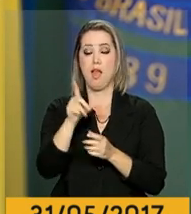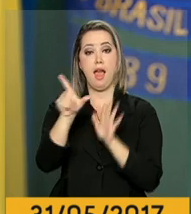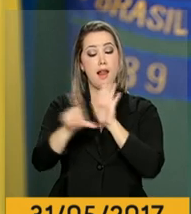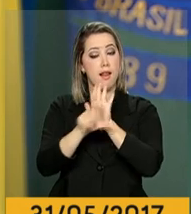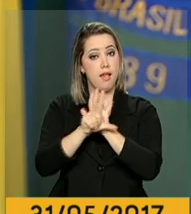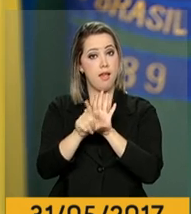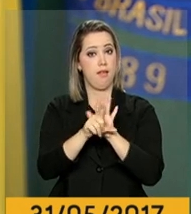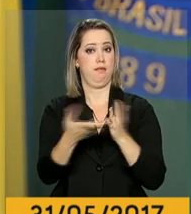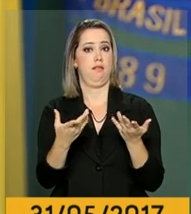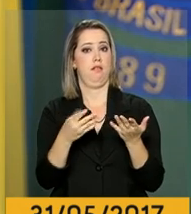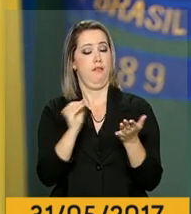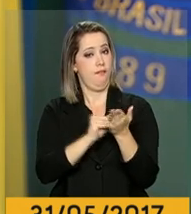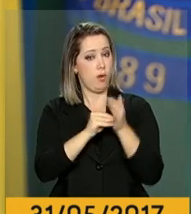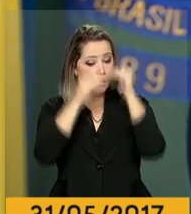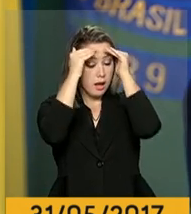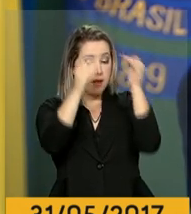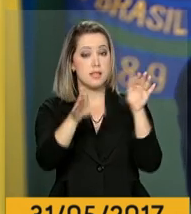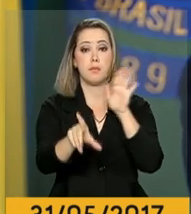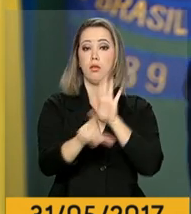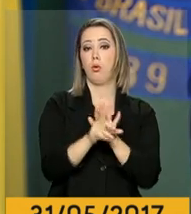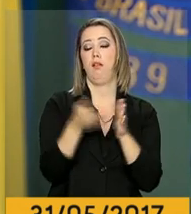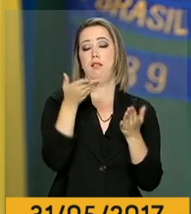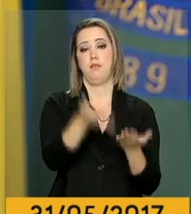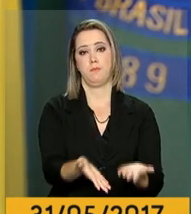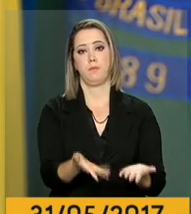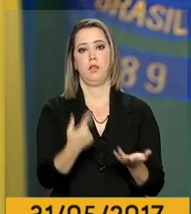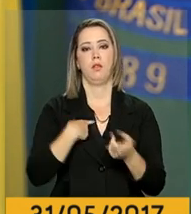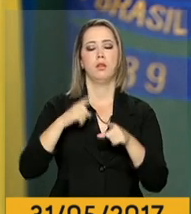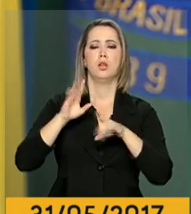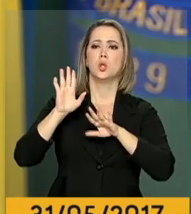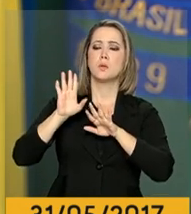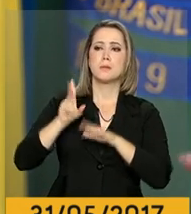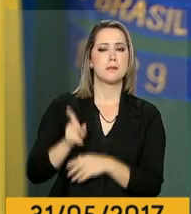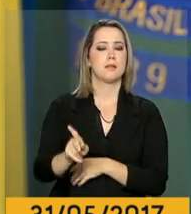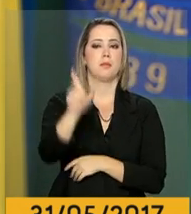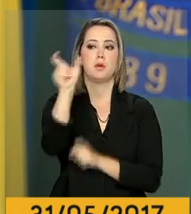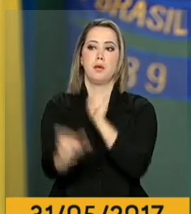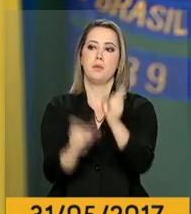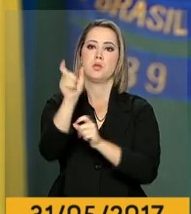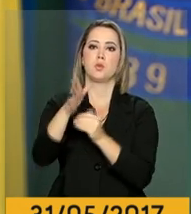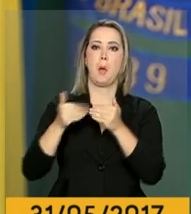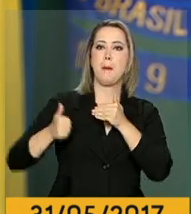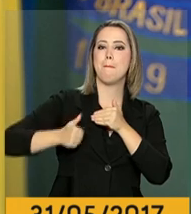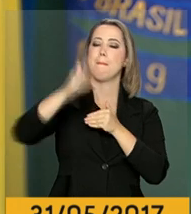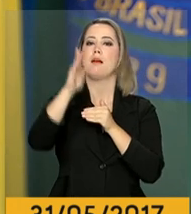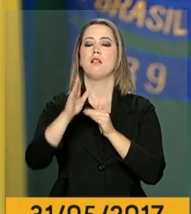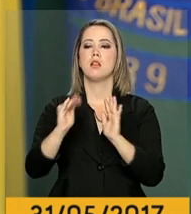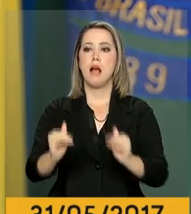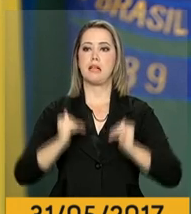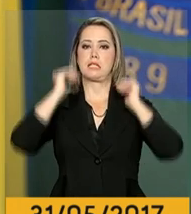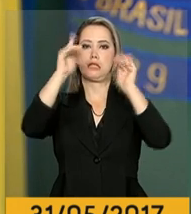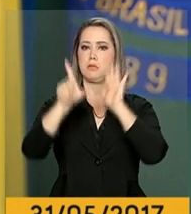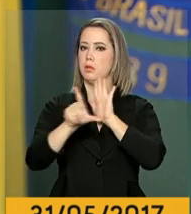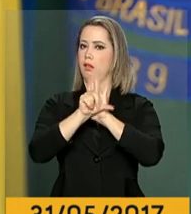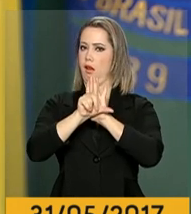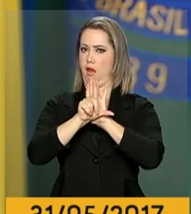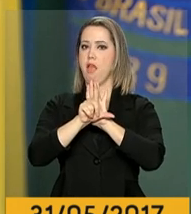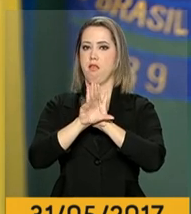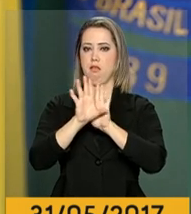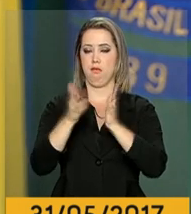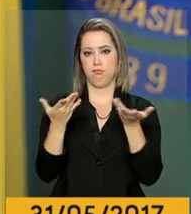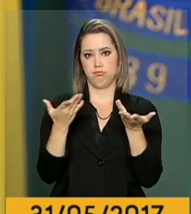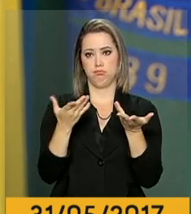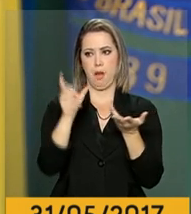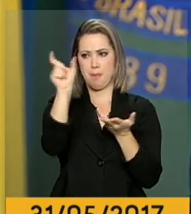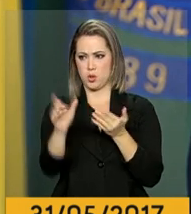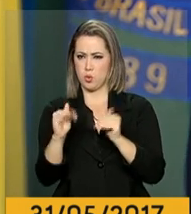abusa da autoridade. Toda vez que alguém ultrapassa os limites legais, é que está, aí sim, abusando da autoridade.